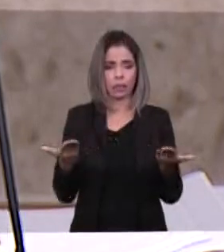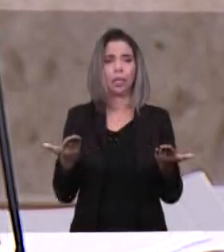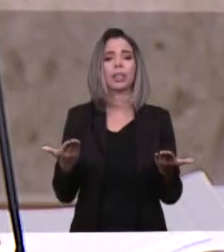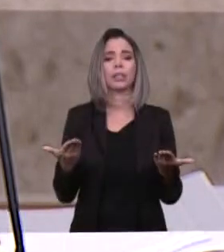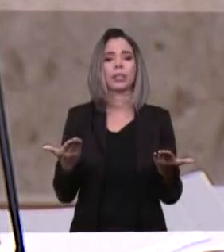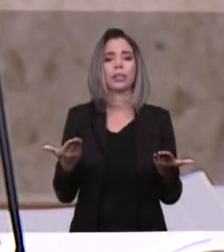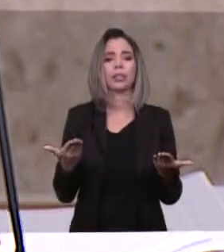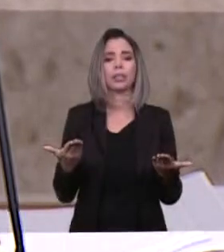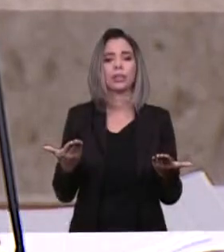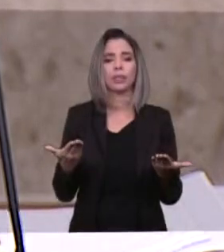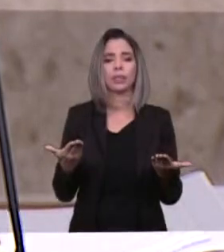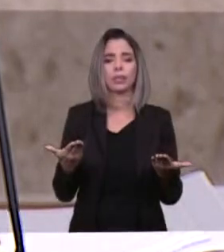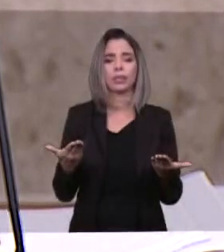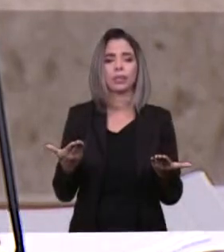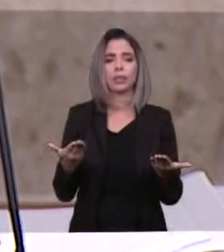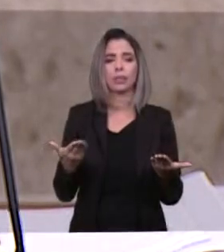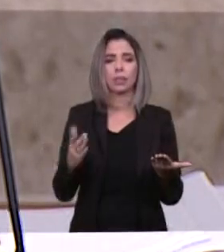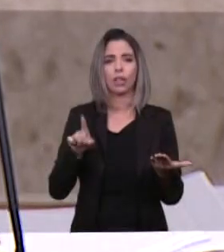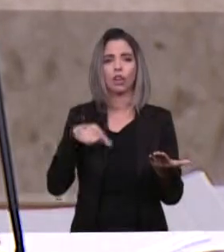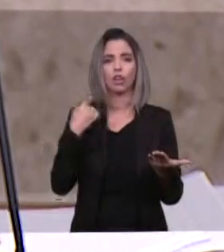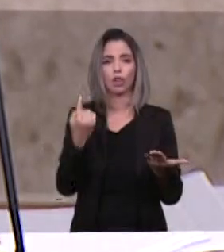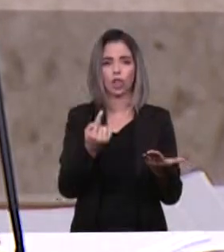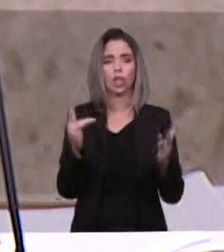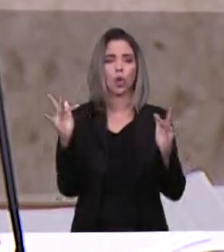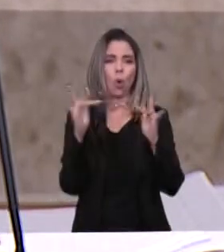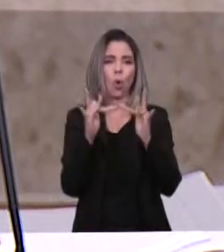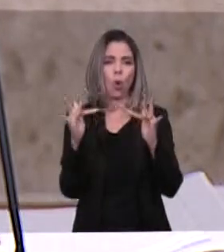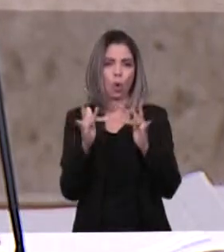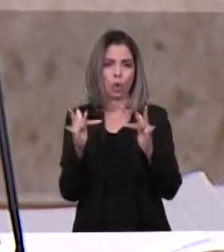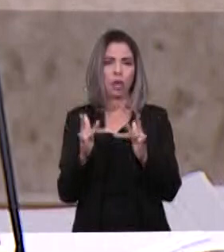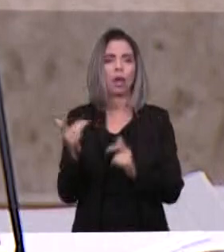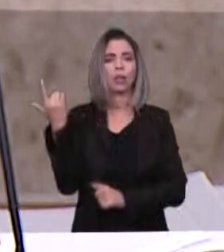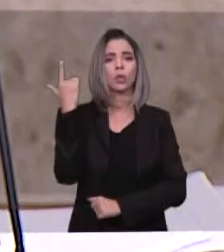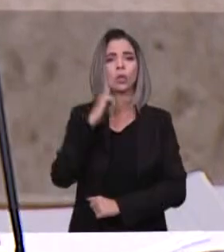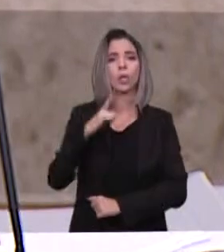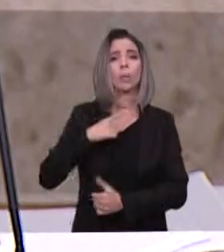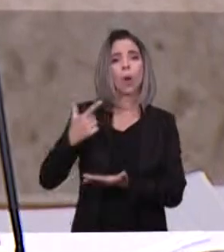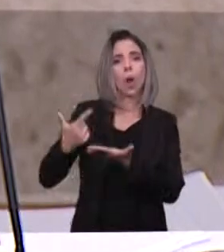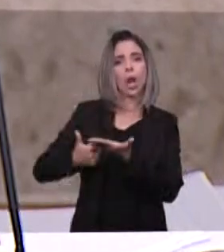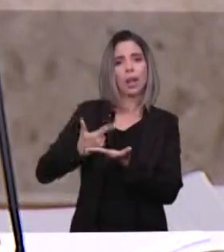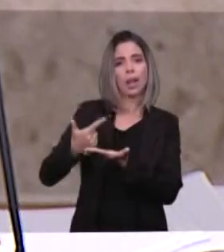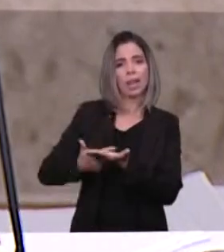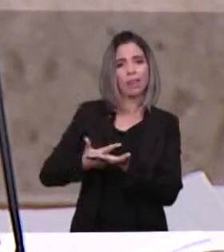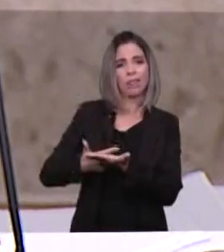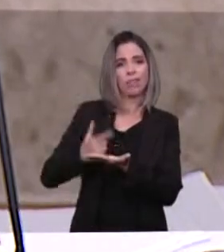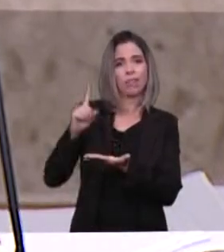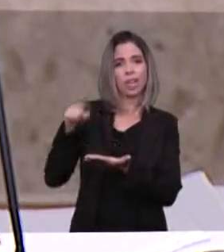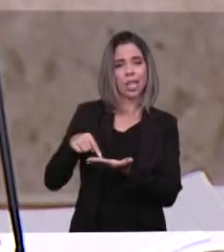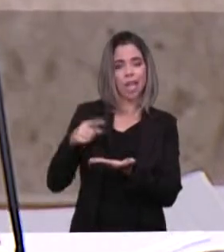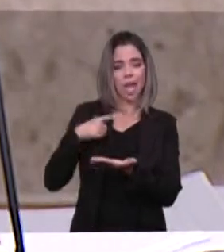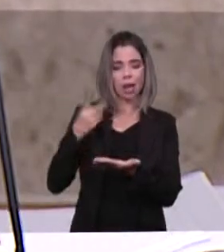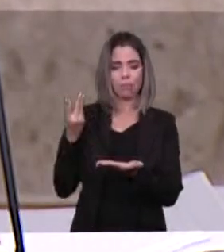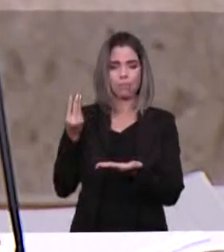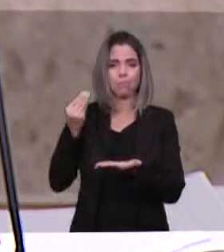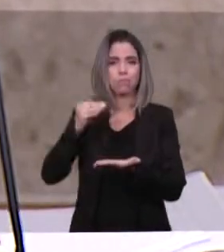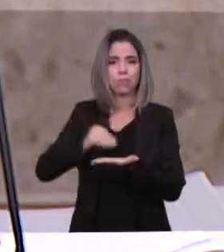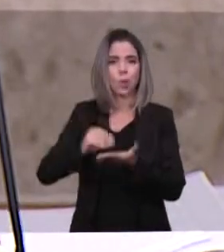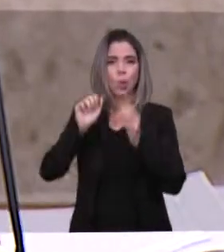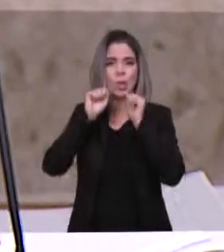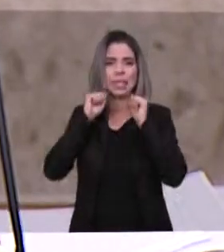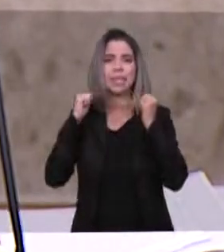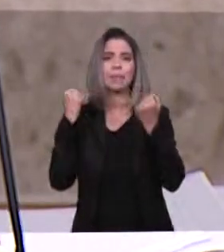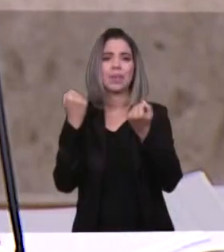depois terem contato com o livro que materializa o seminário que